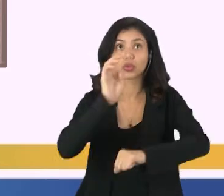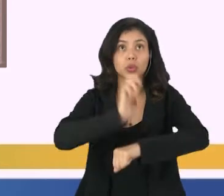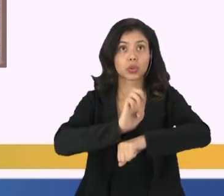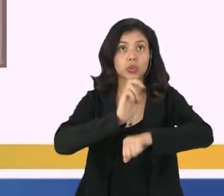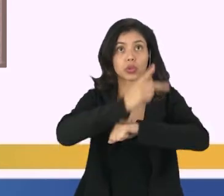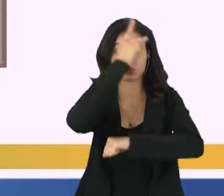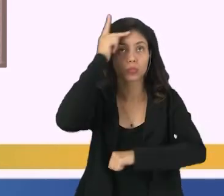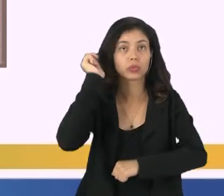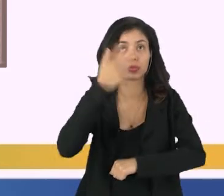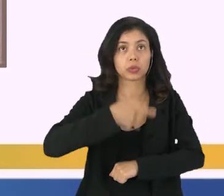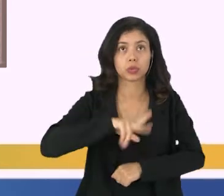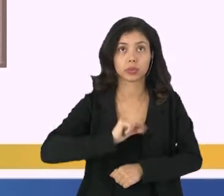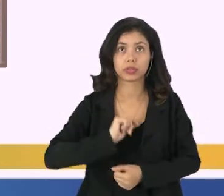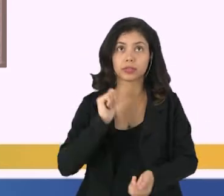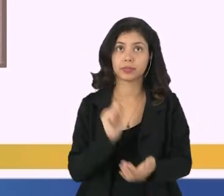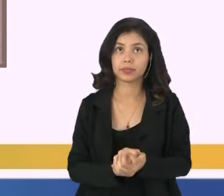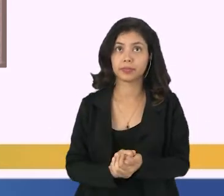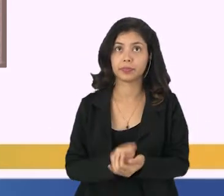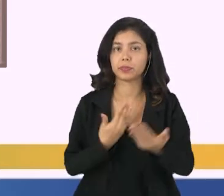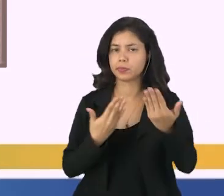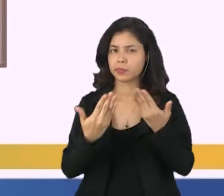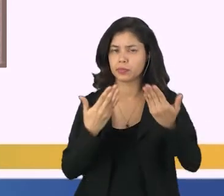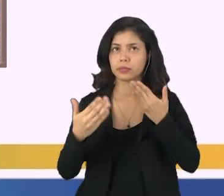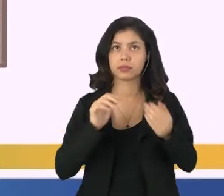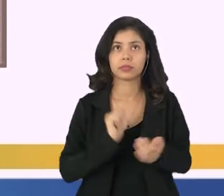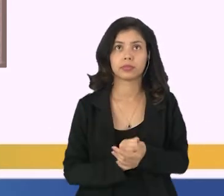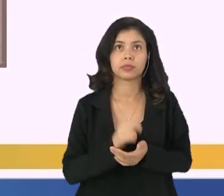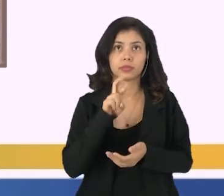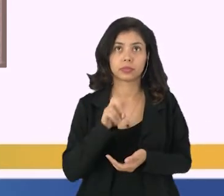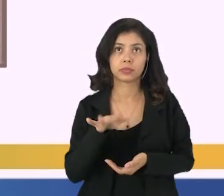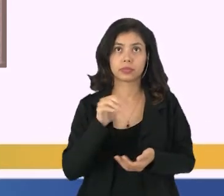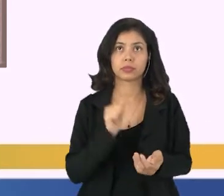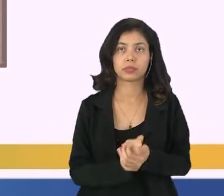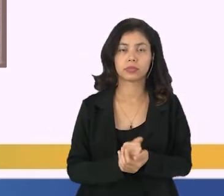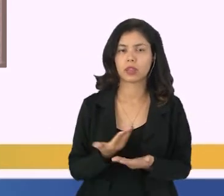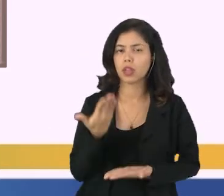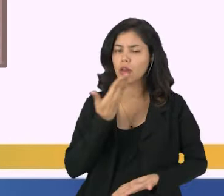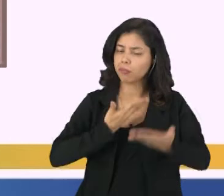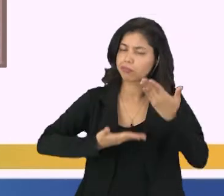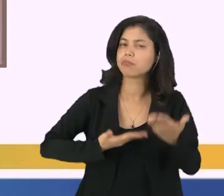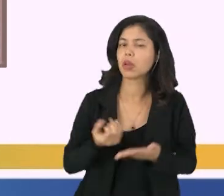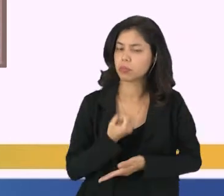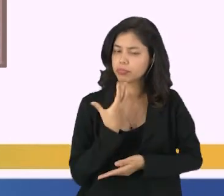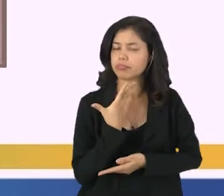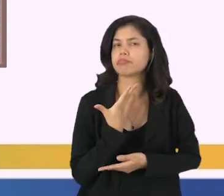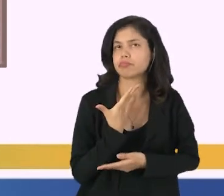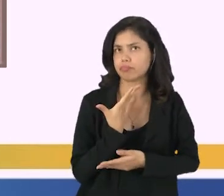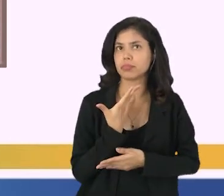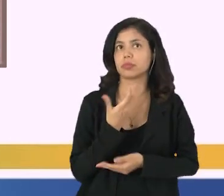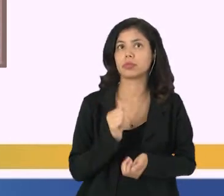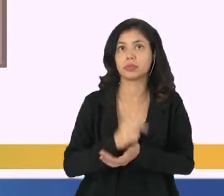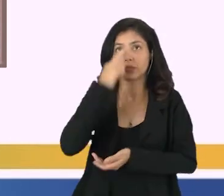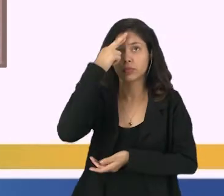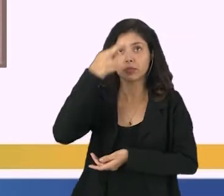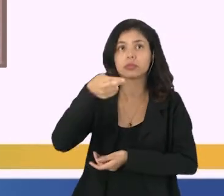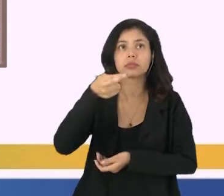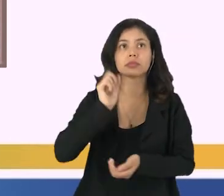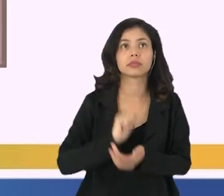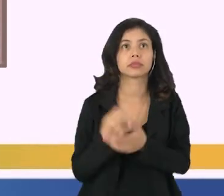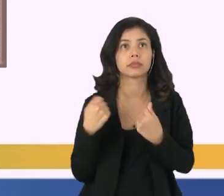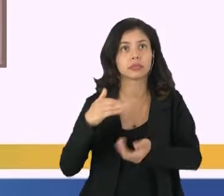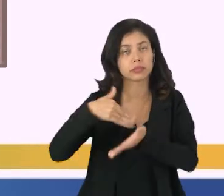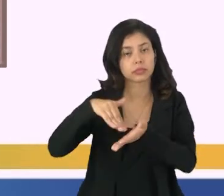Estado português estavam, né, em relativa harmonia, né, uma relação harmoniosa. As autoridades